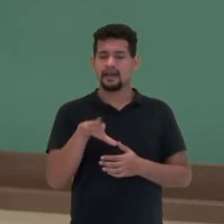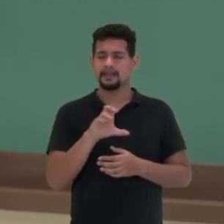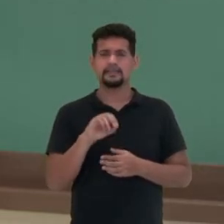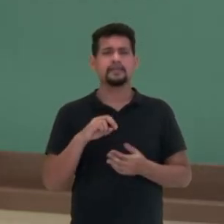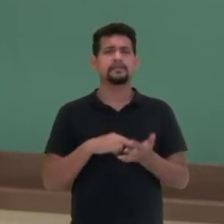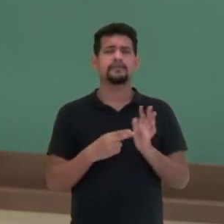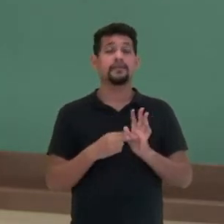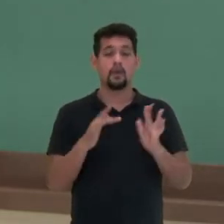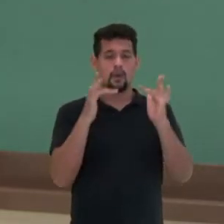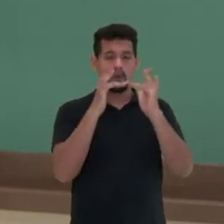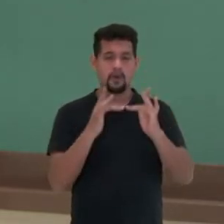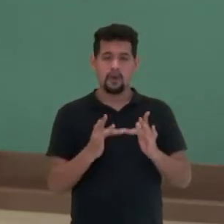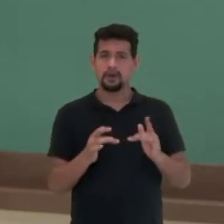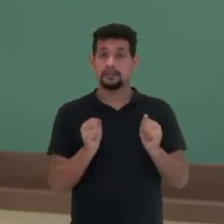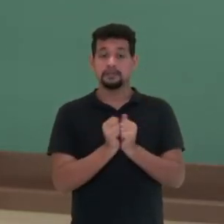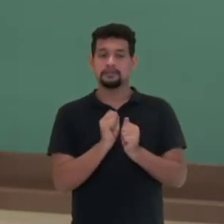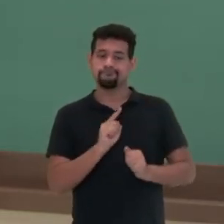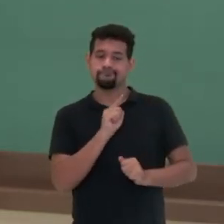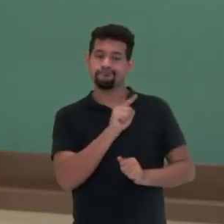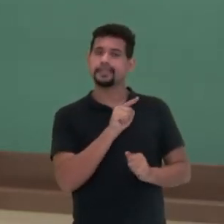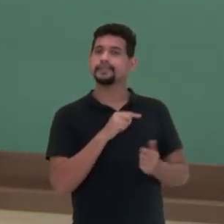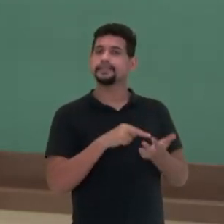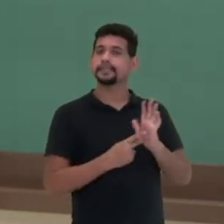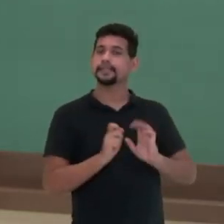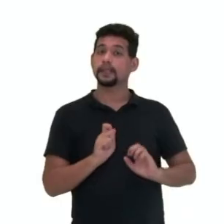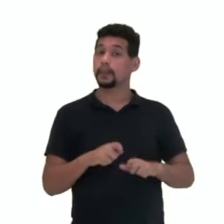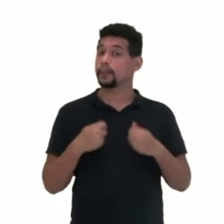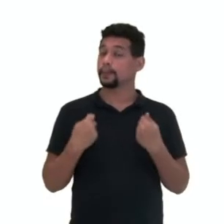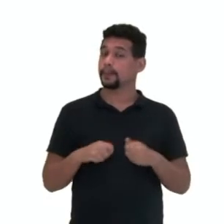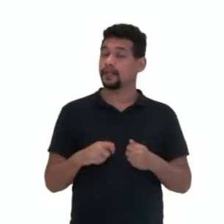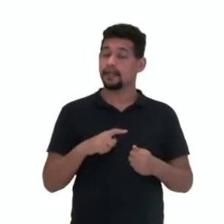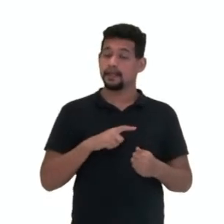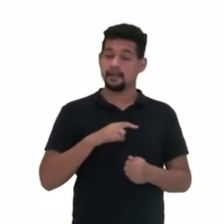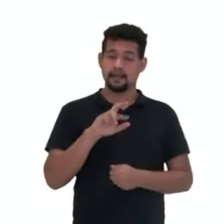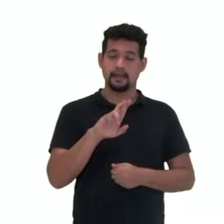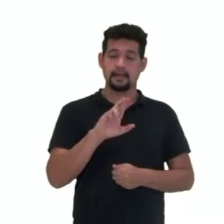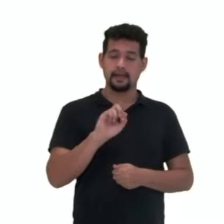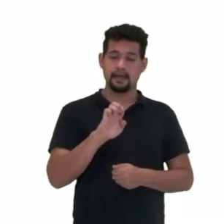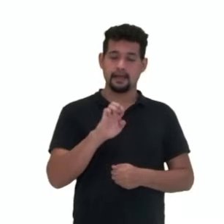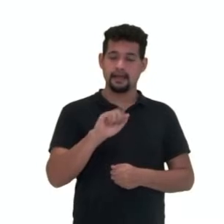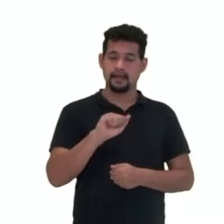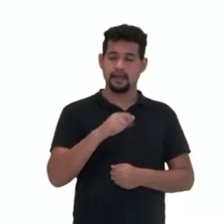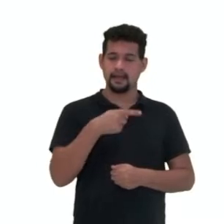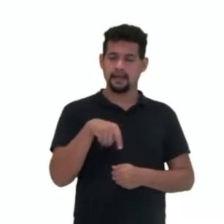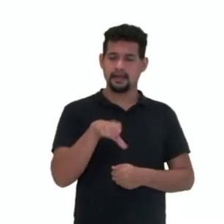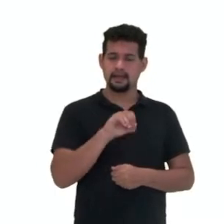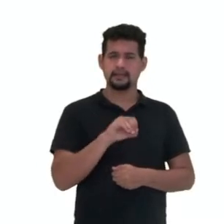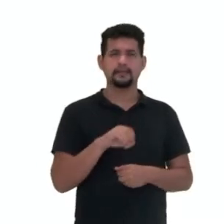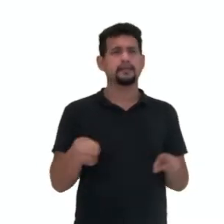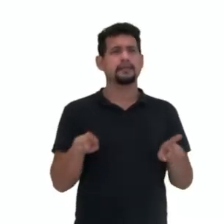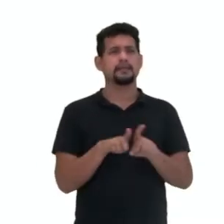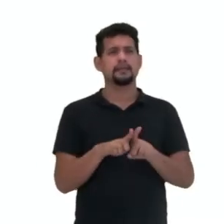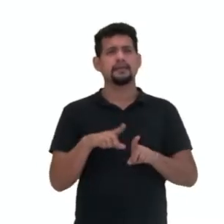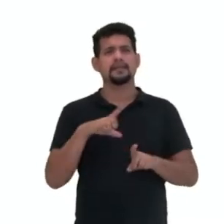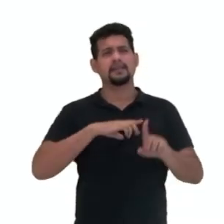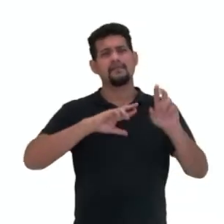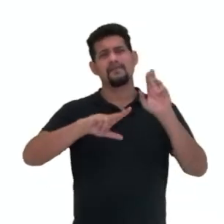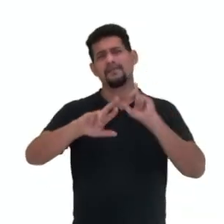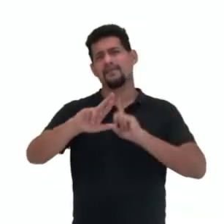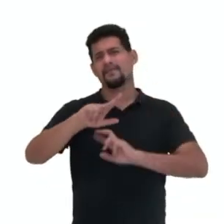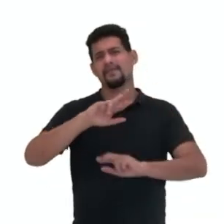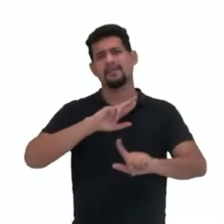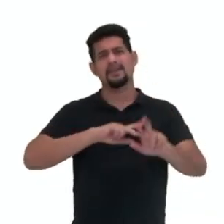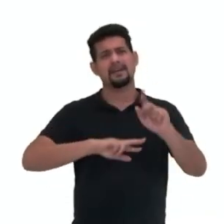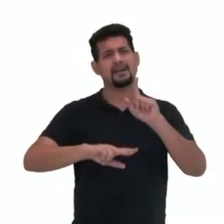de contato, significa que aquele objeto você teve uma reação na sua pele. Tem também eczema, psoríase,